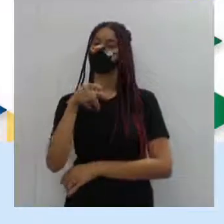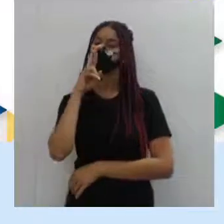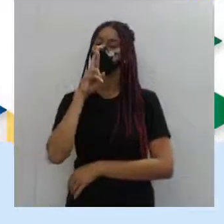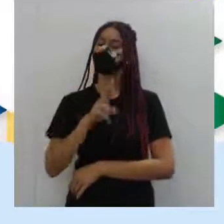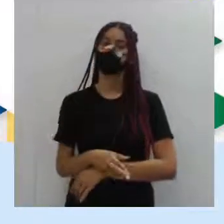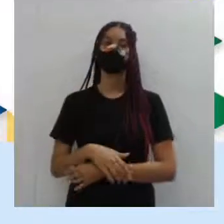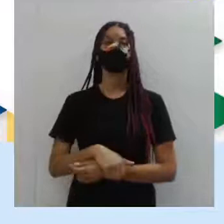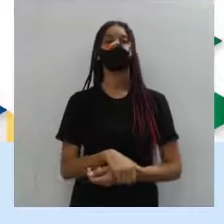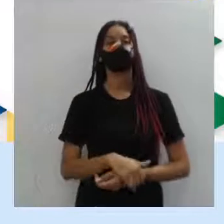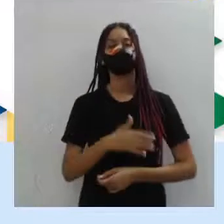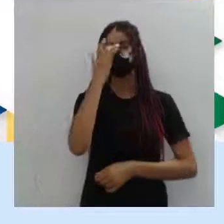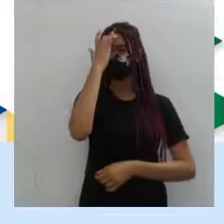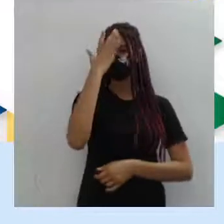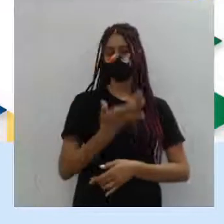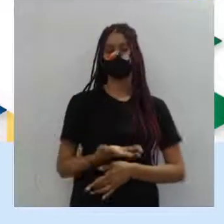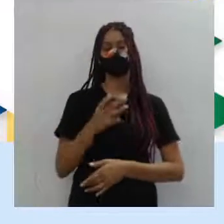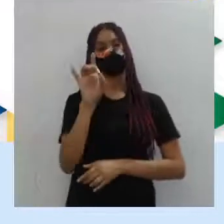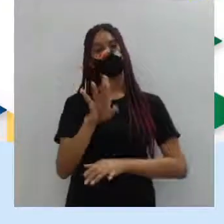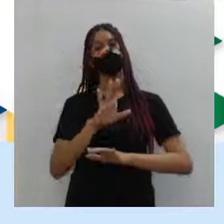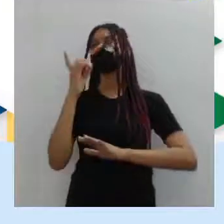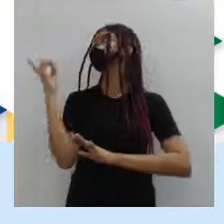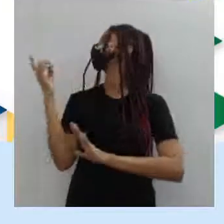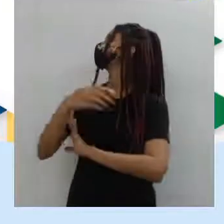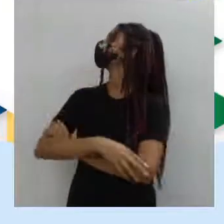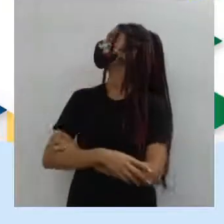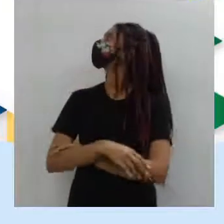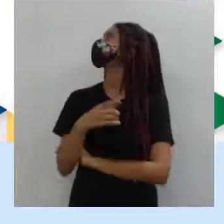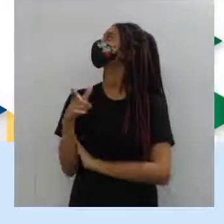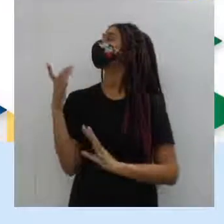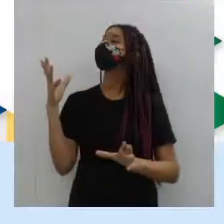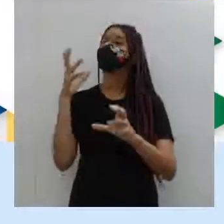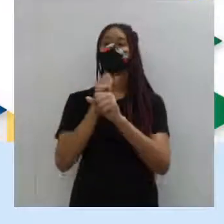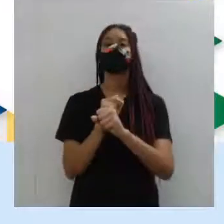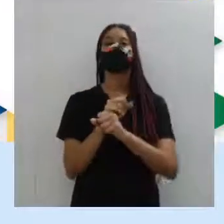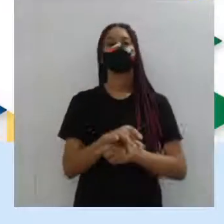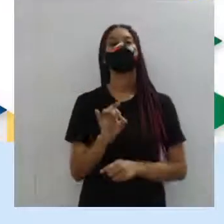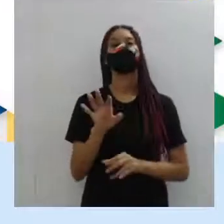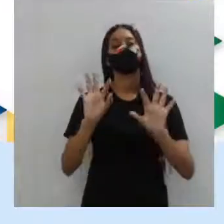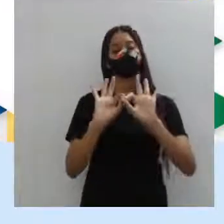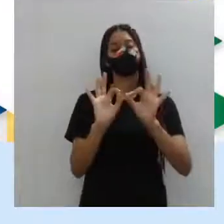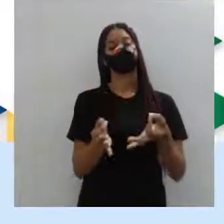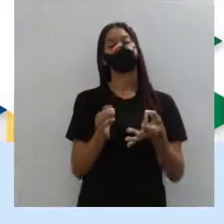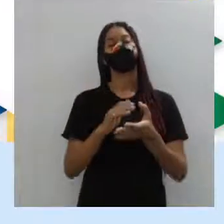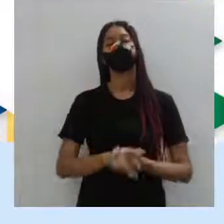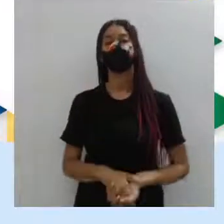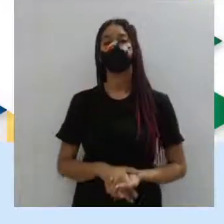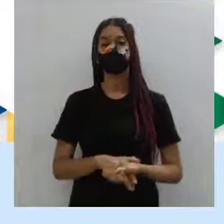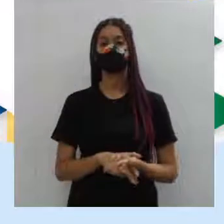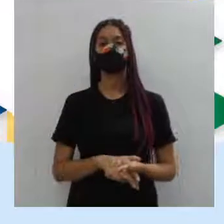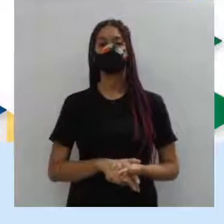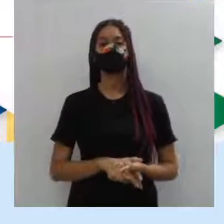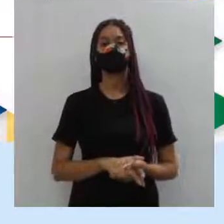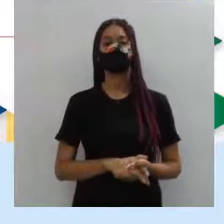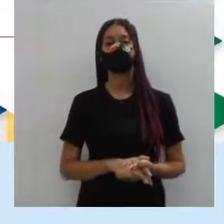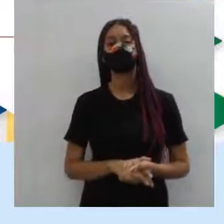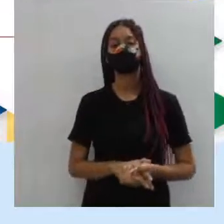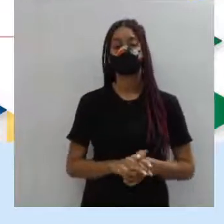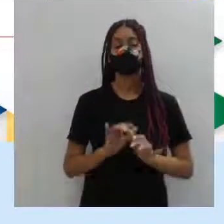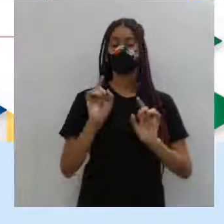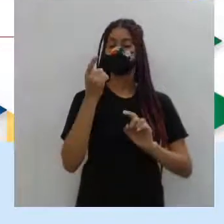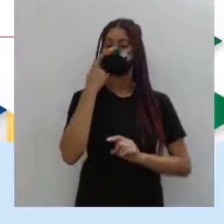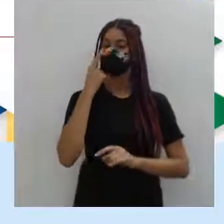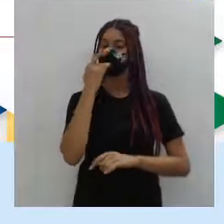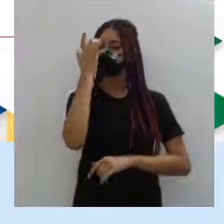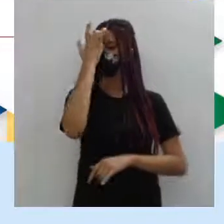resposta. Muito fácil, só isso, não tem cálculo algum, é só simplificações de frações, tá vendo? Muito fácil, vamos lá